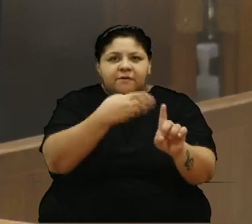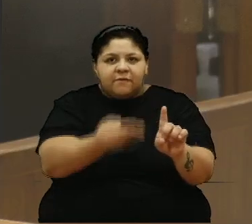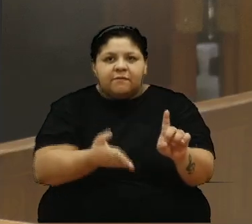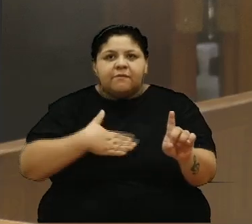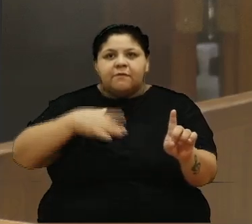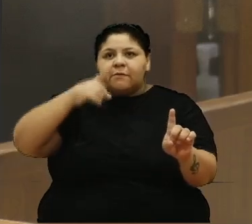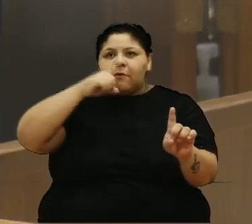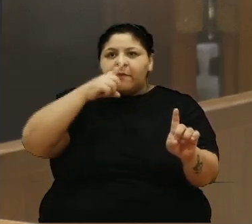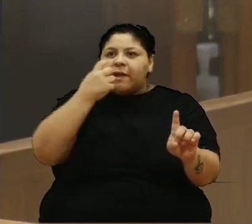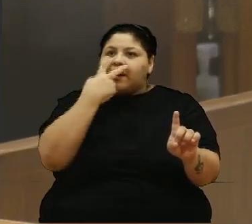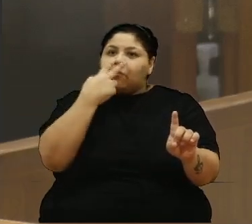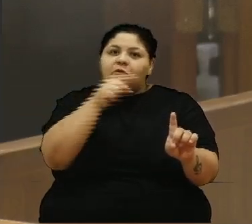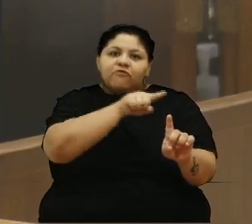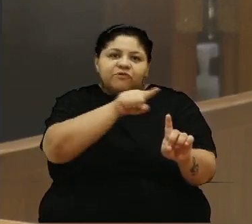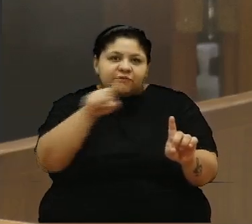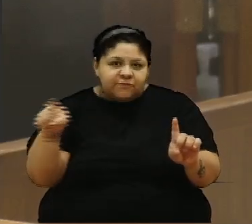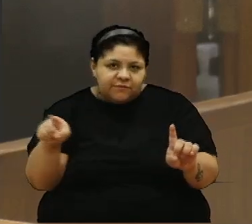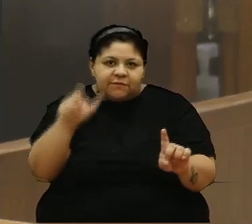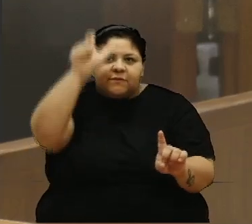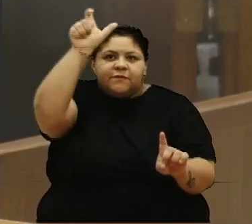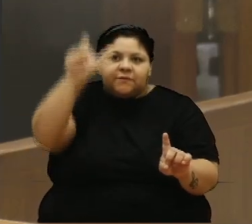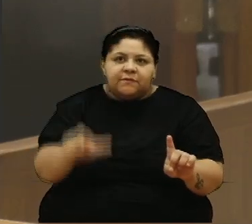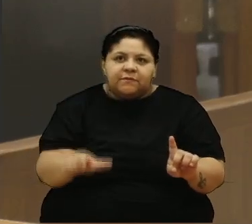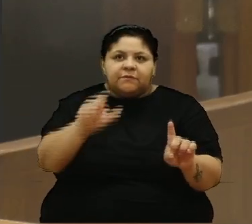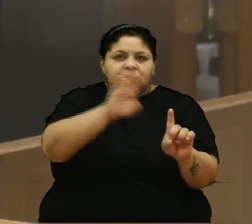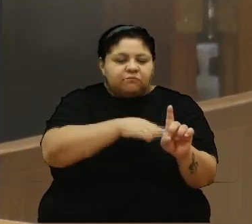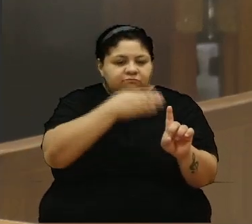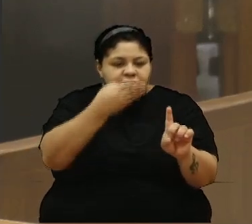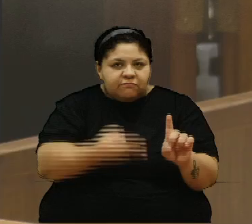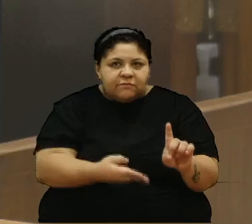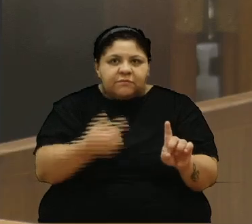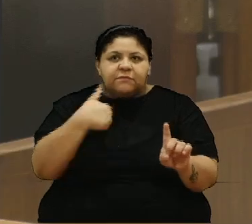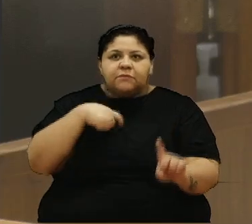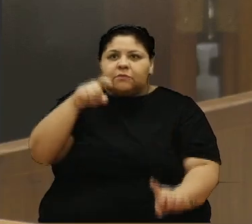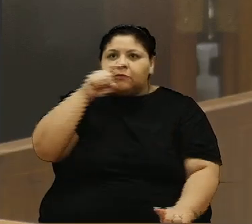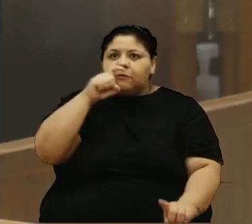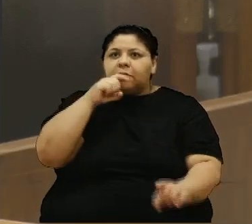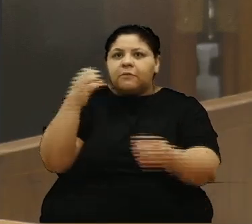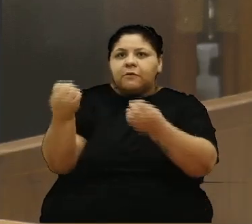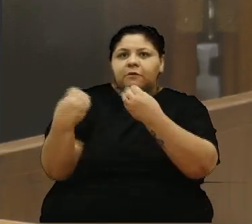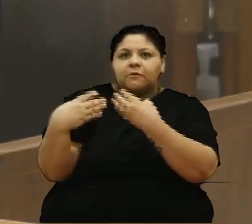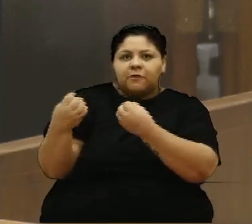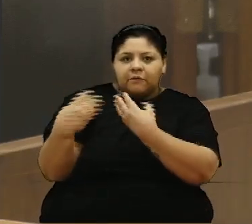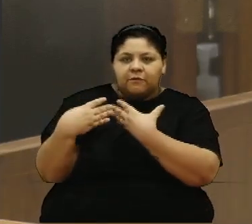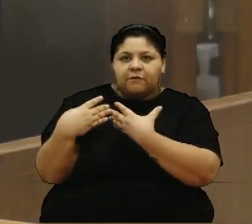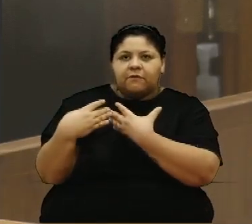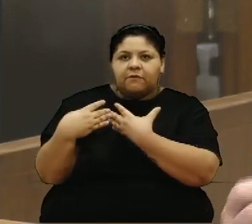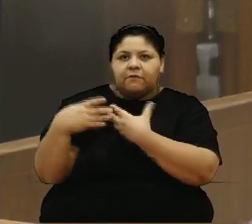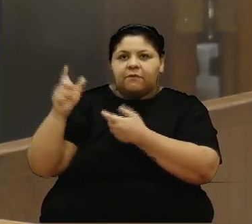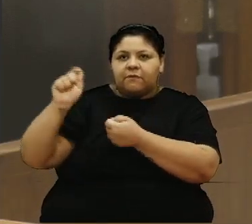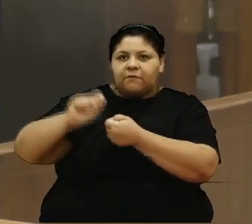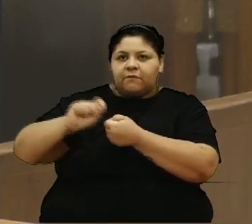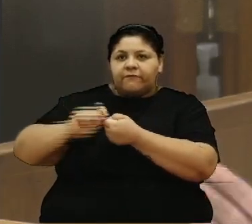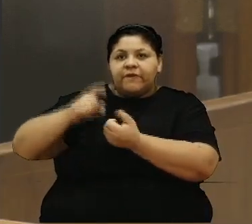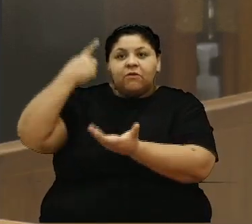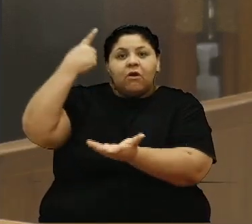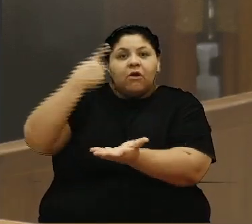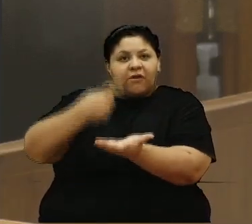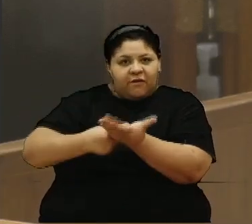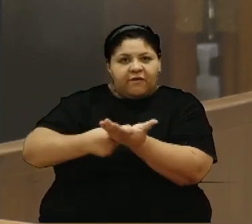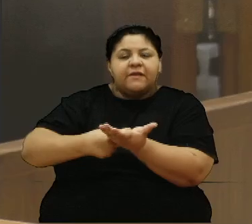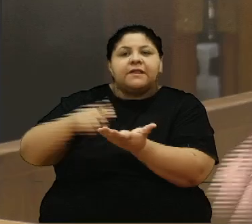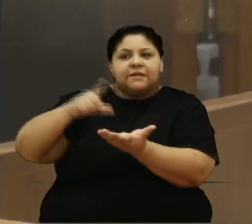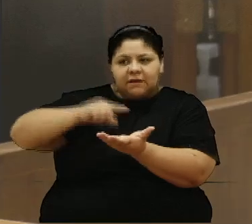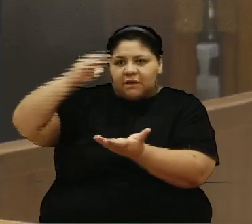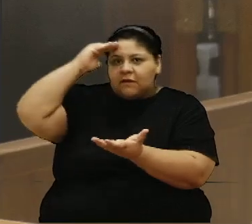era um de vocês, era uma pessoa honrada. E o meu pai me ensinou que, quando a gente faz um acordo, a gente